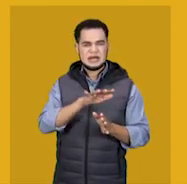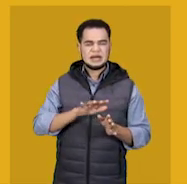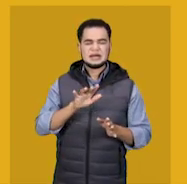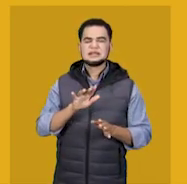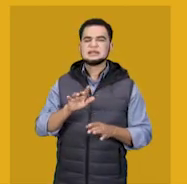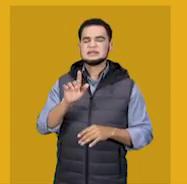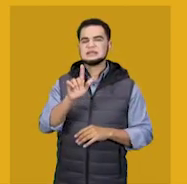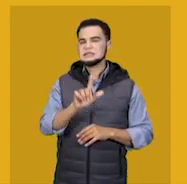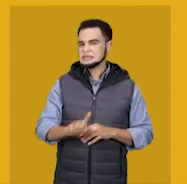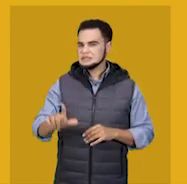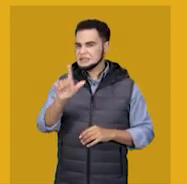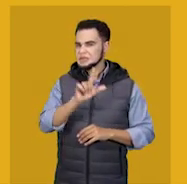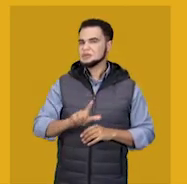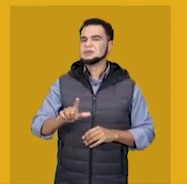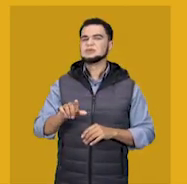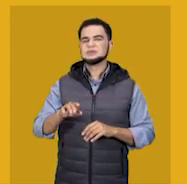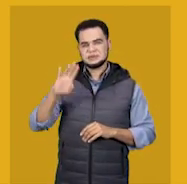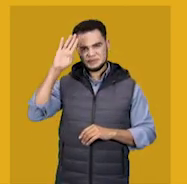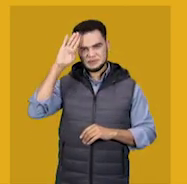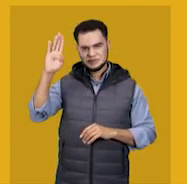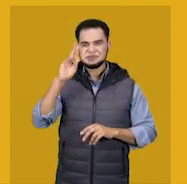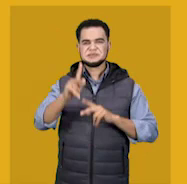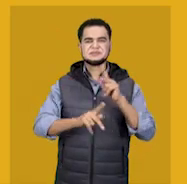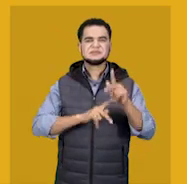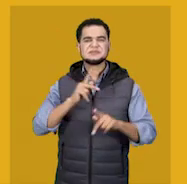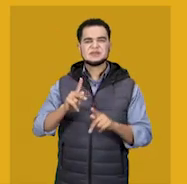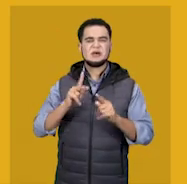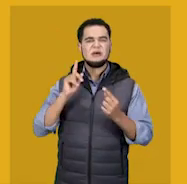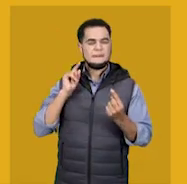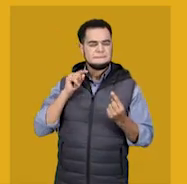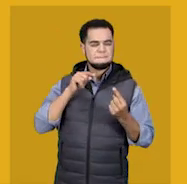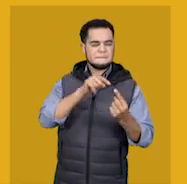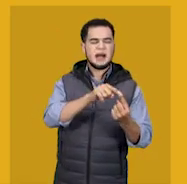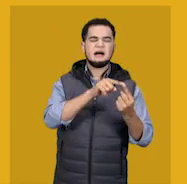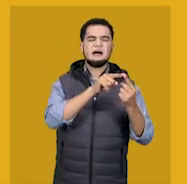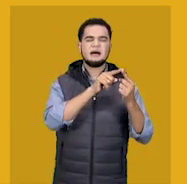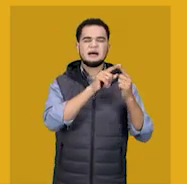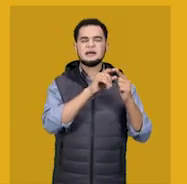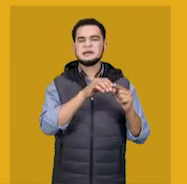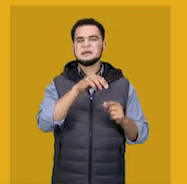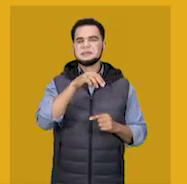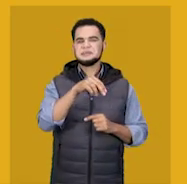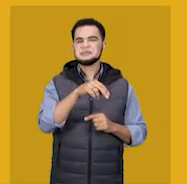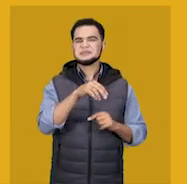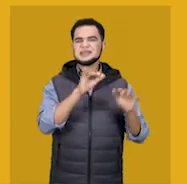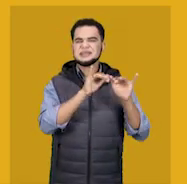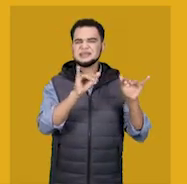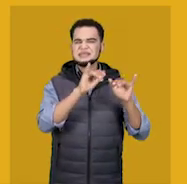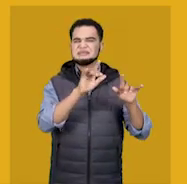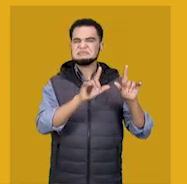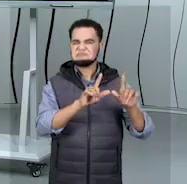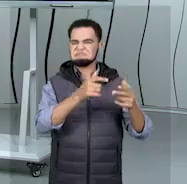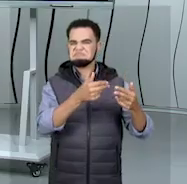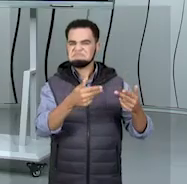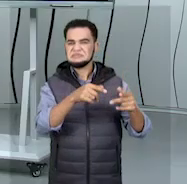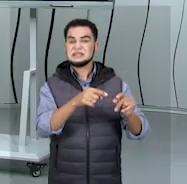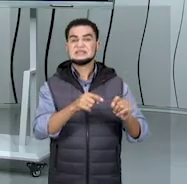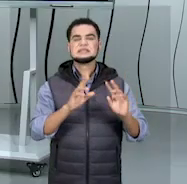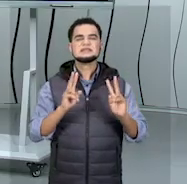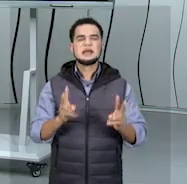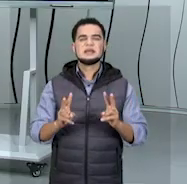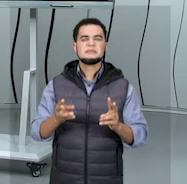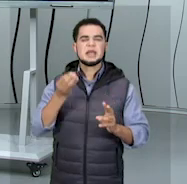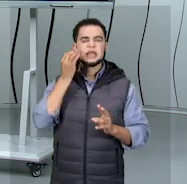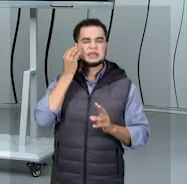pessoas principalmente ligadas às mídias, tentam embranquecer Machado de Assis. Então tem